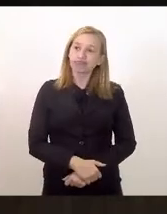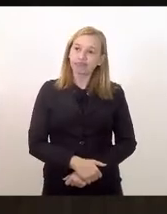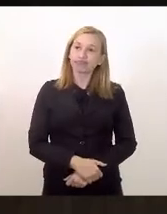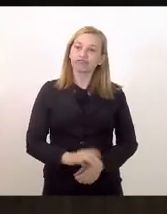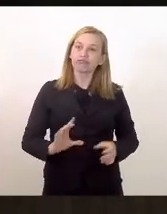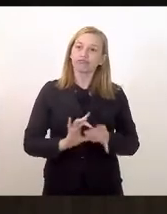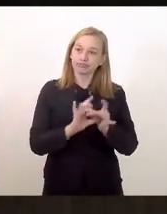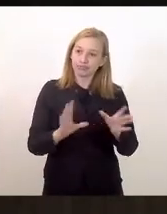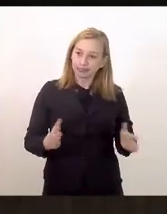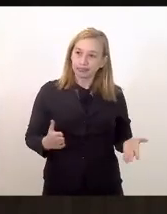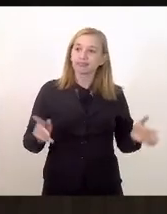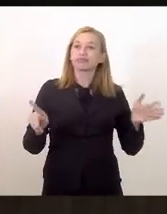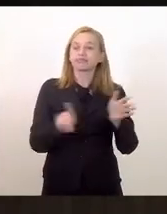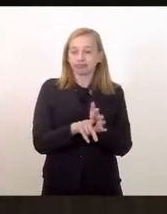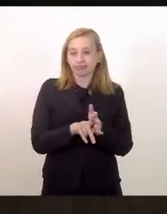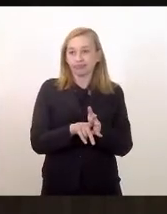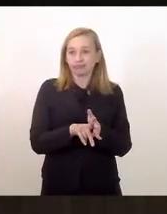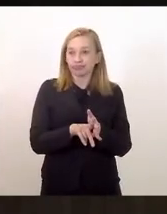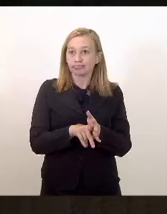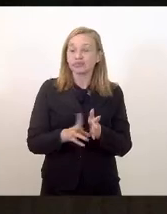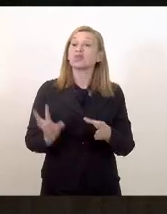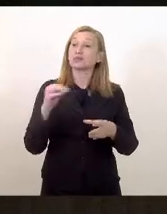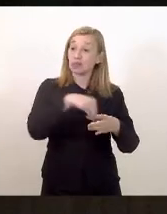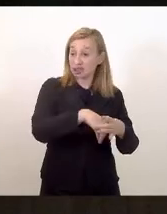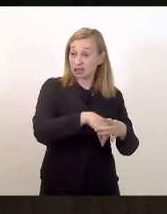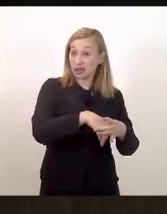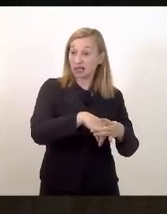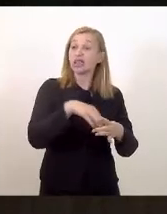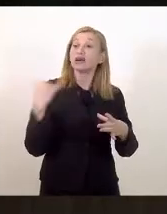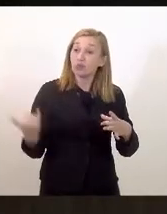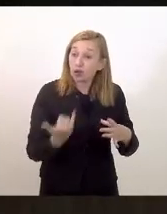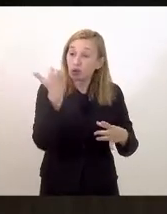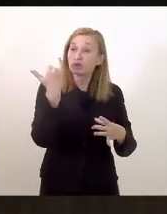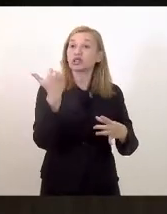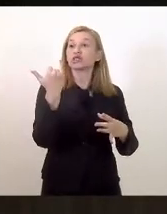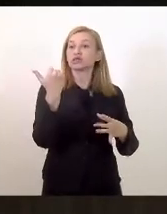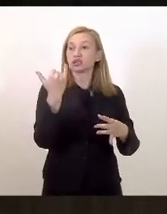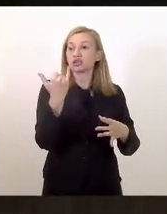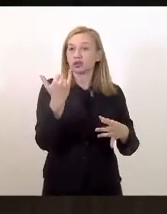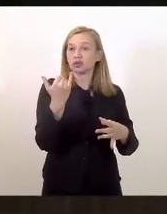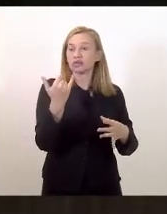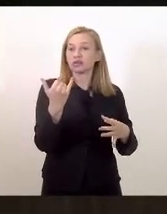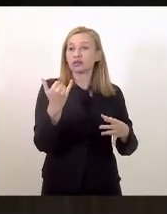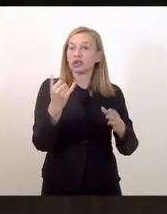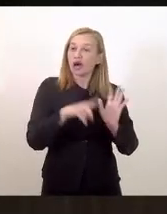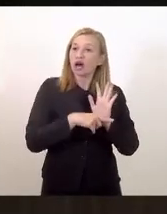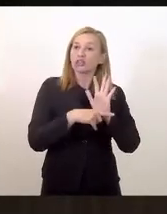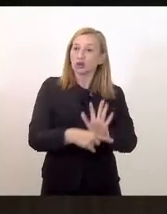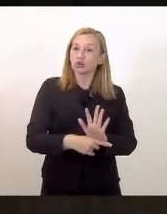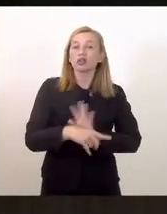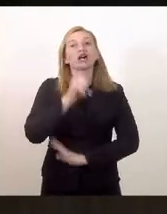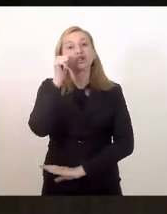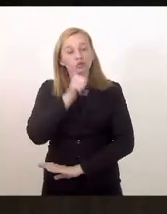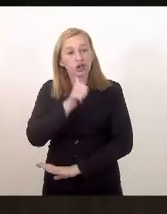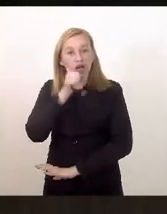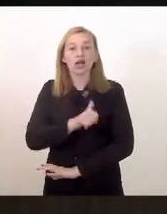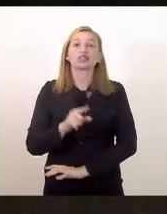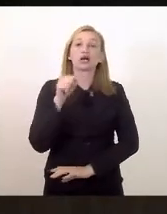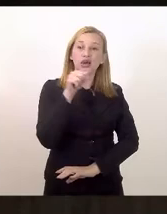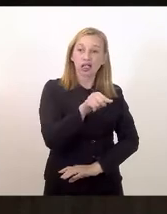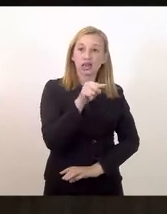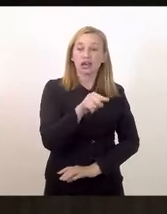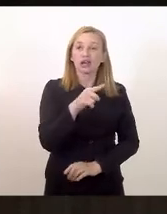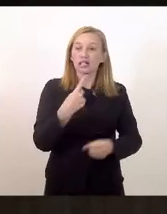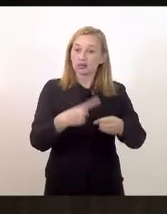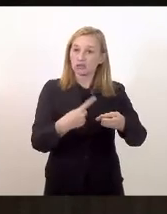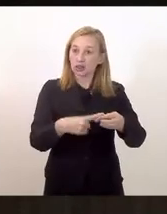sancionar o projeto e implantar esse importante instrumento de auxílio às mulheres naquela nossa